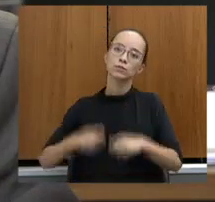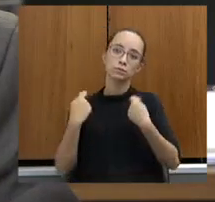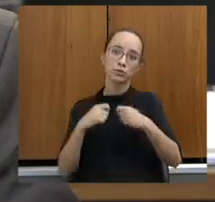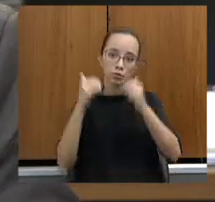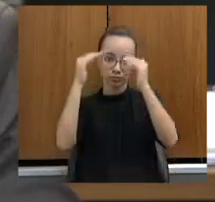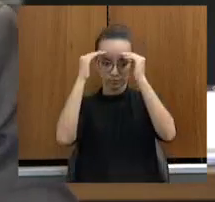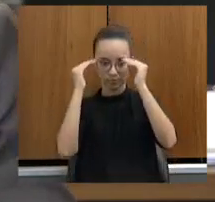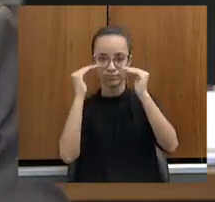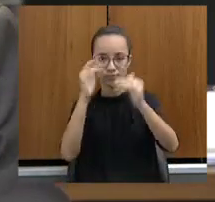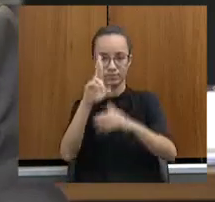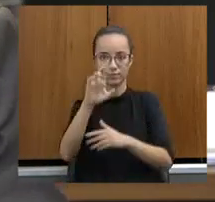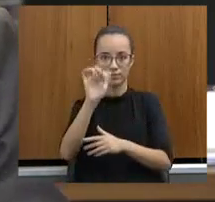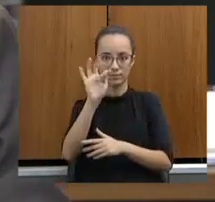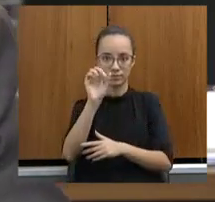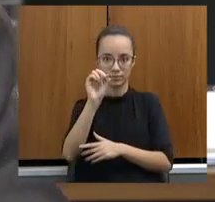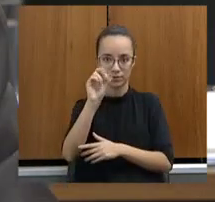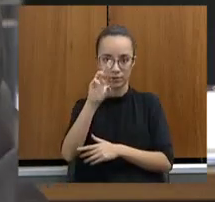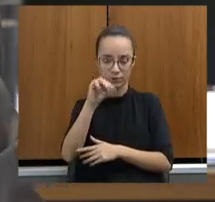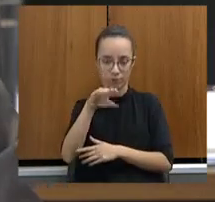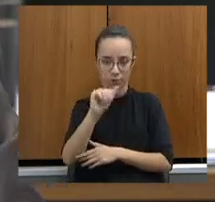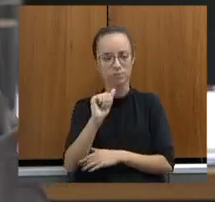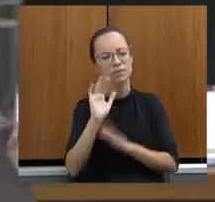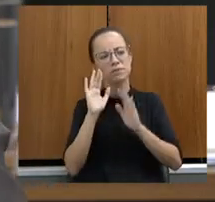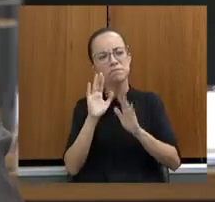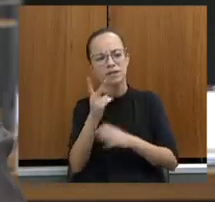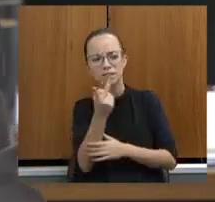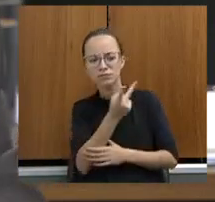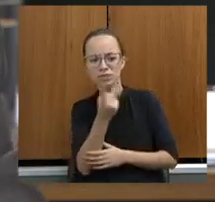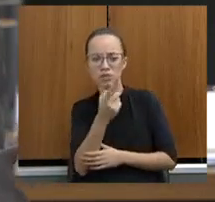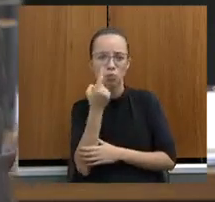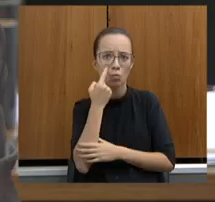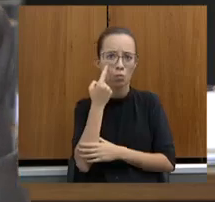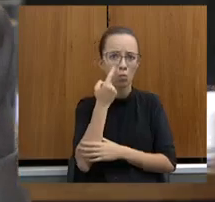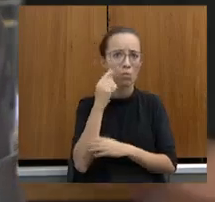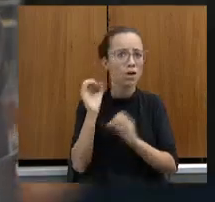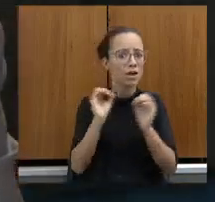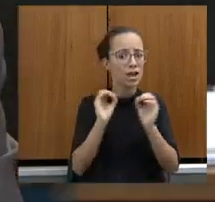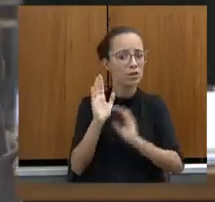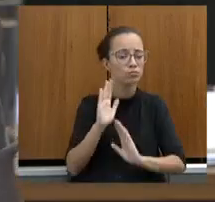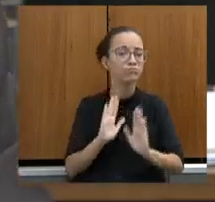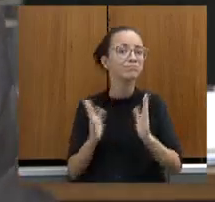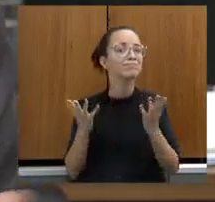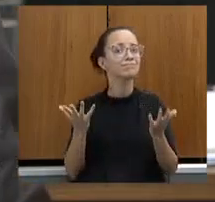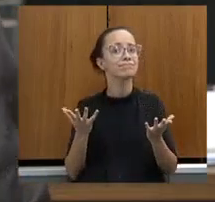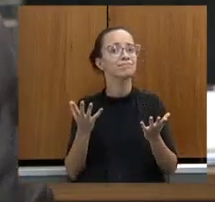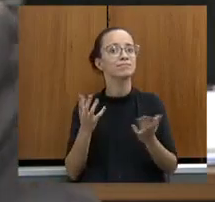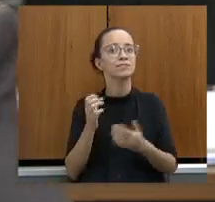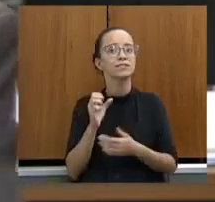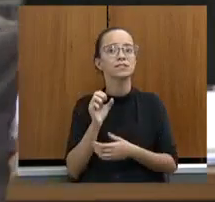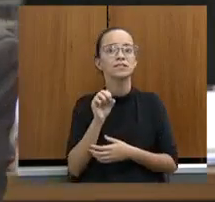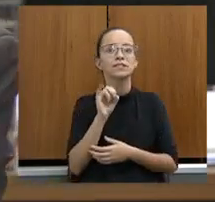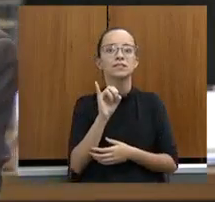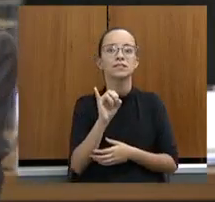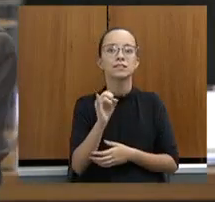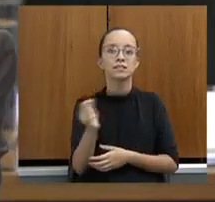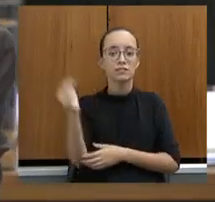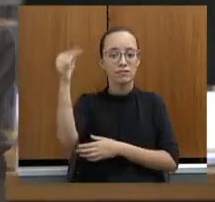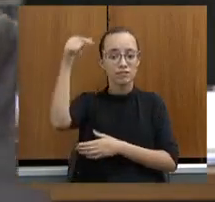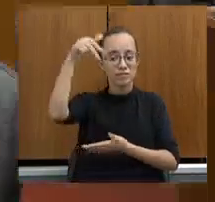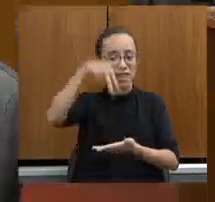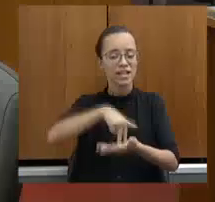as reformas mas se os senhores e a senhora não olhar isso com devido zelo se apenas vier com o carimbo do